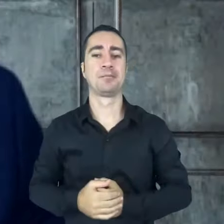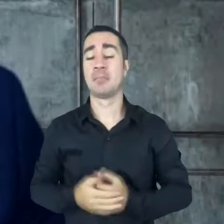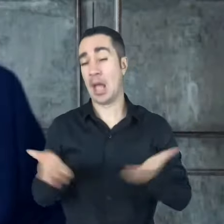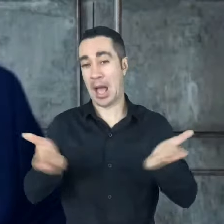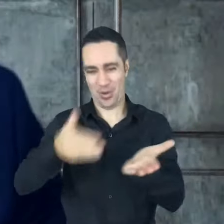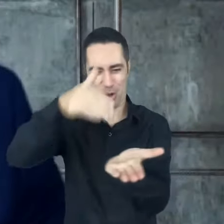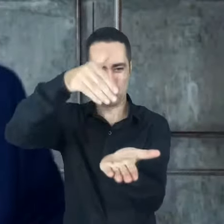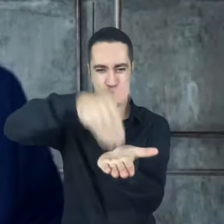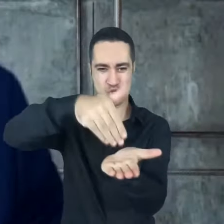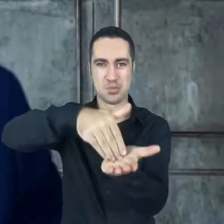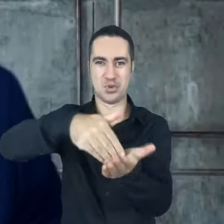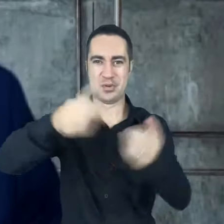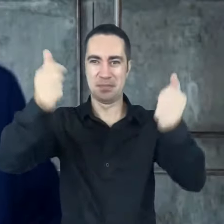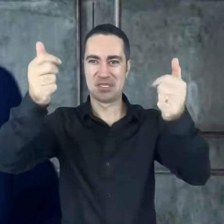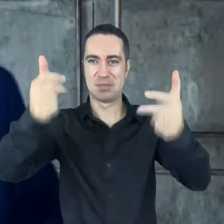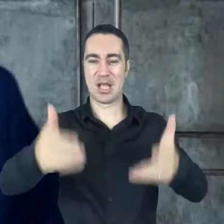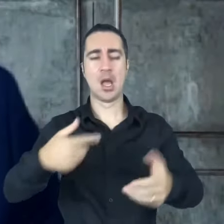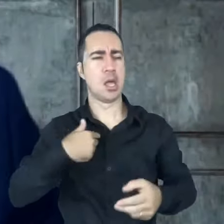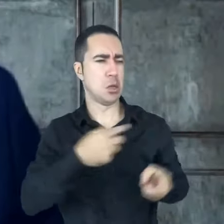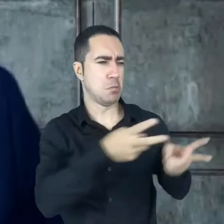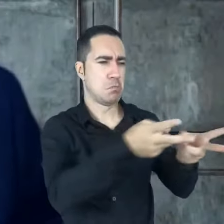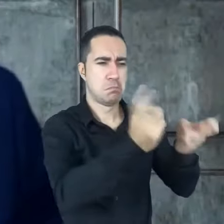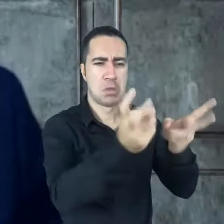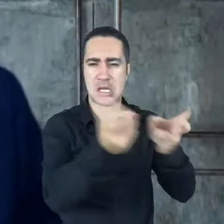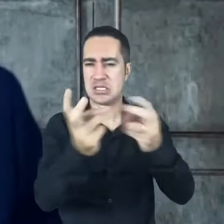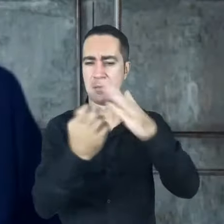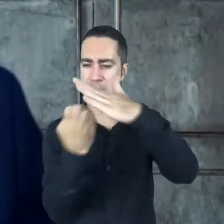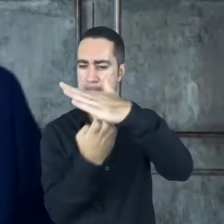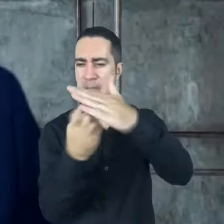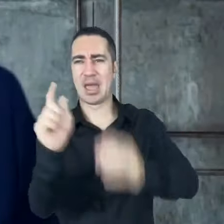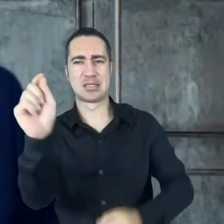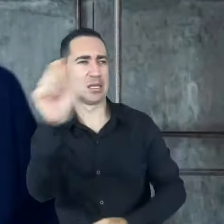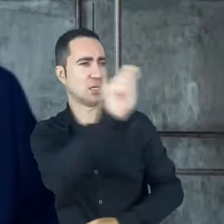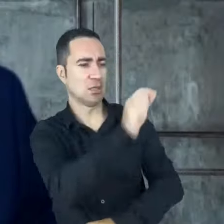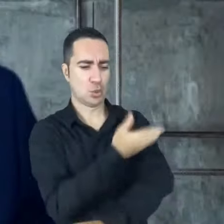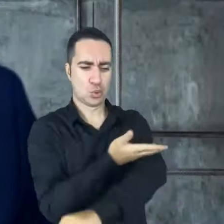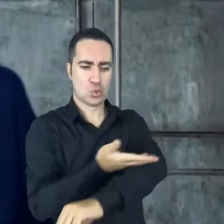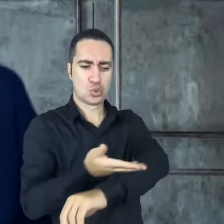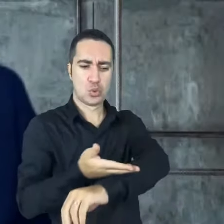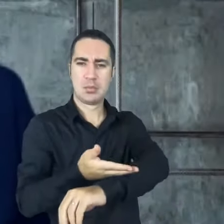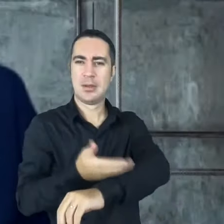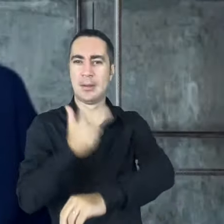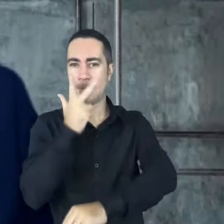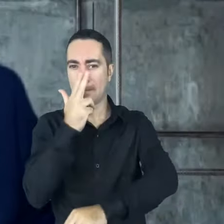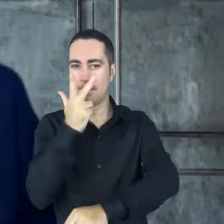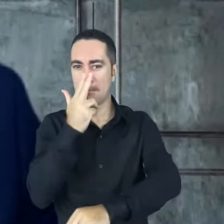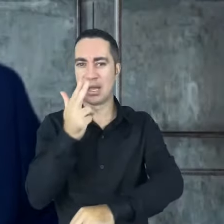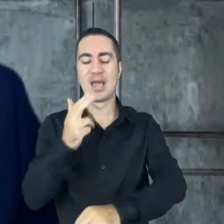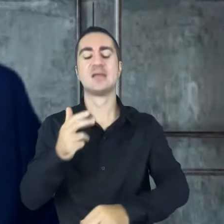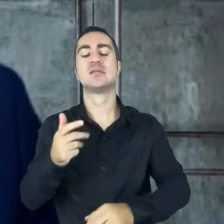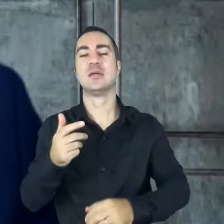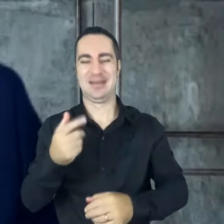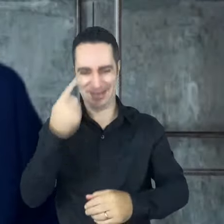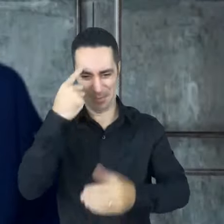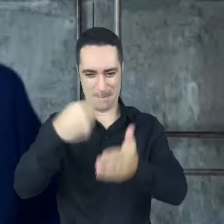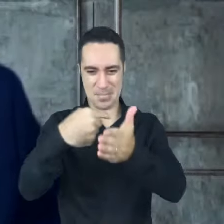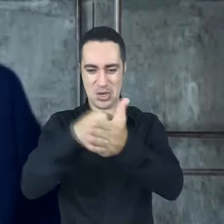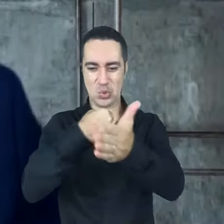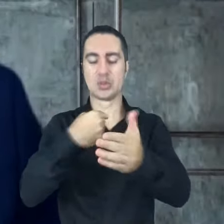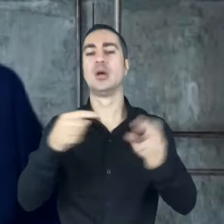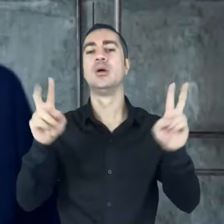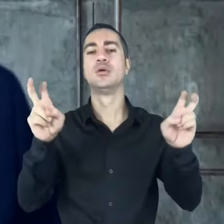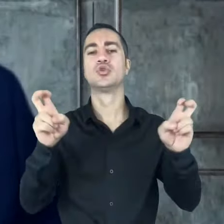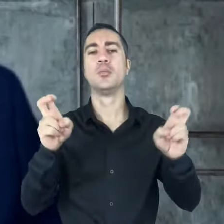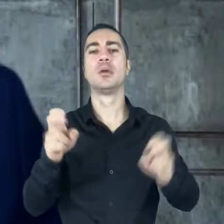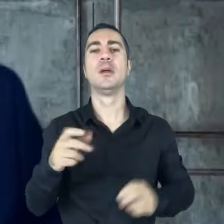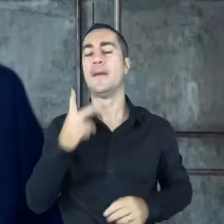que eu vejo muita empresa fazendo também, para responder mais diretamente de novo a pergunta, é com relação a lançar mão de